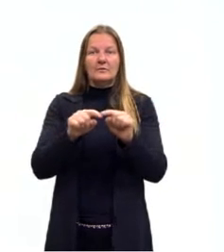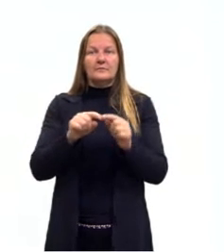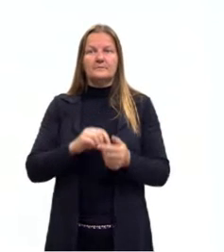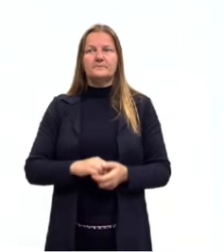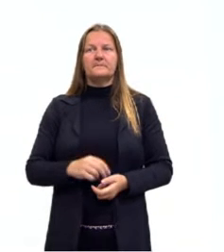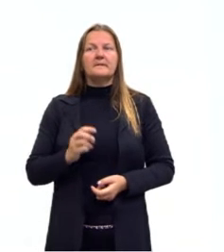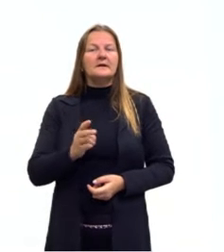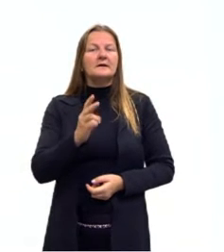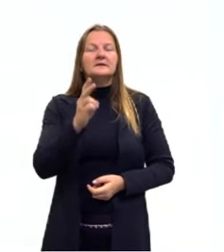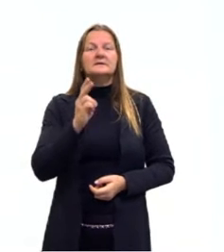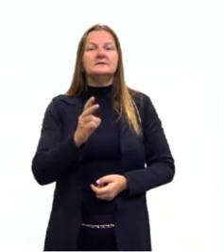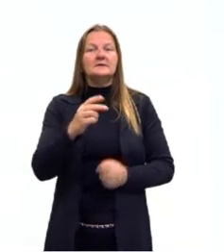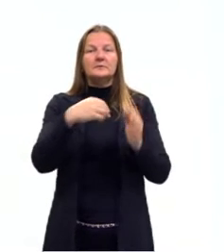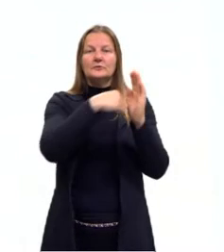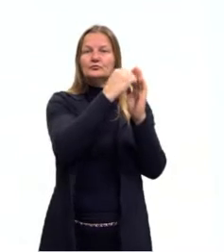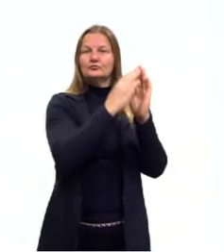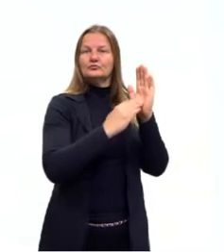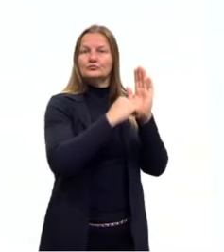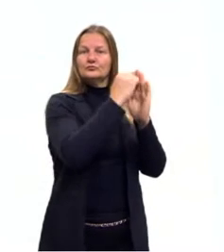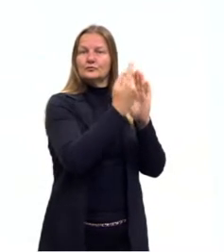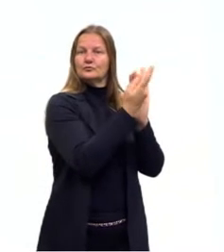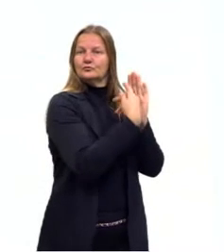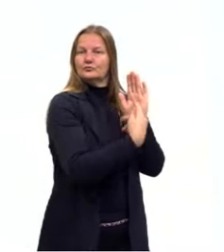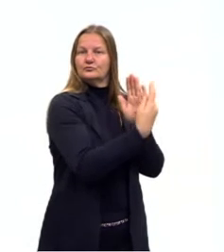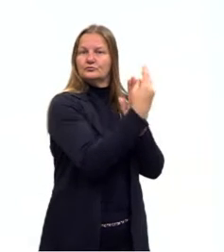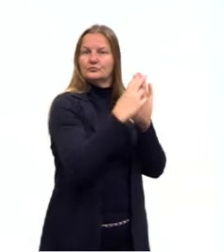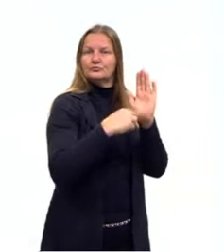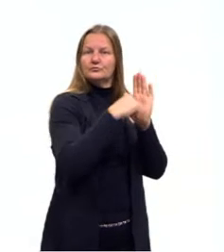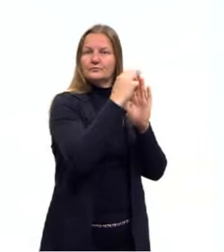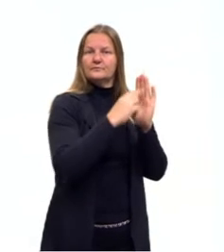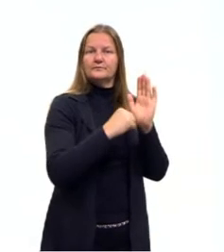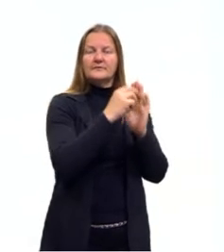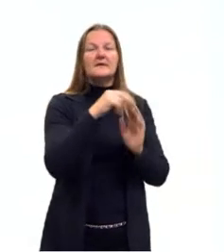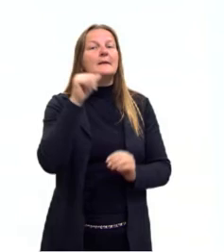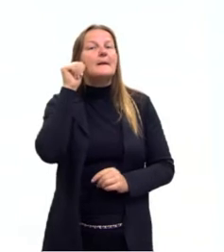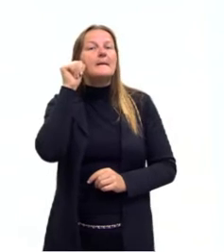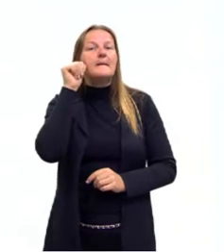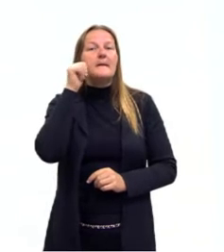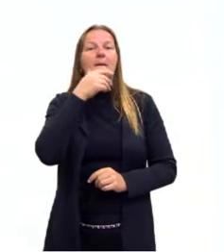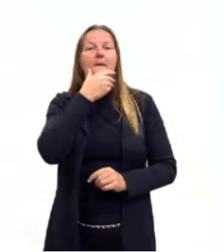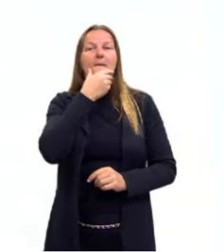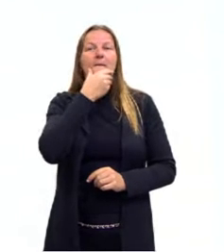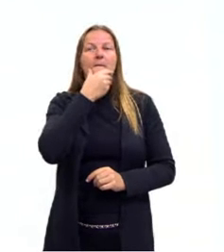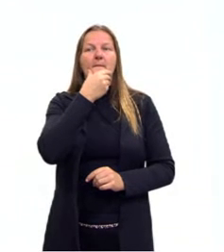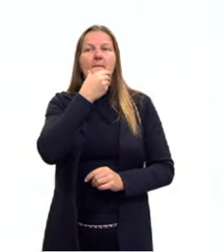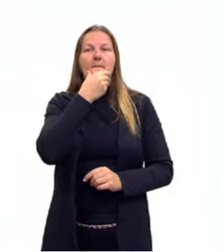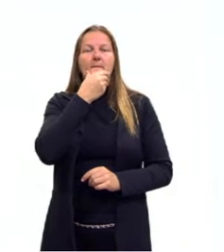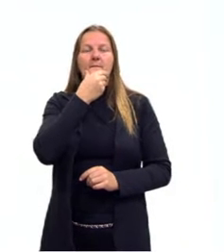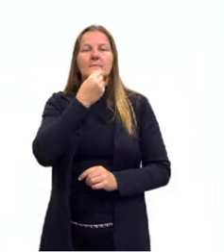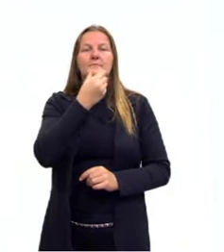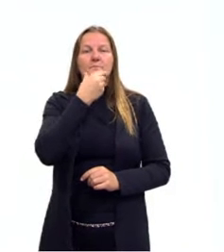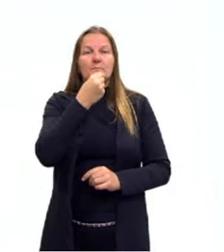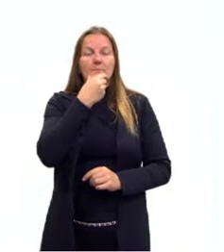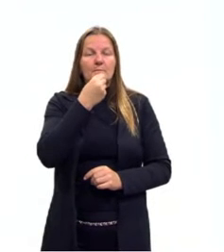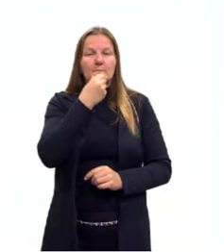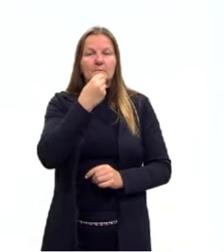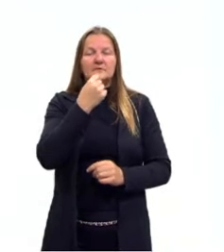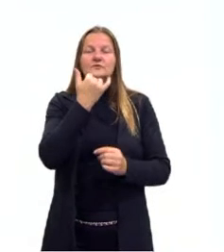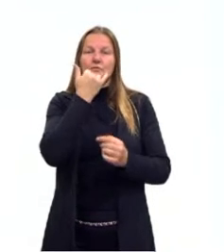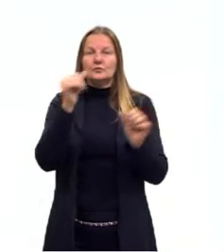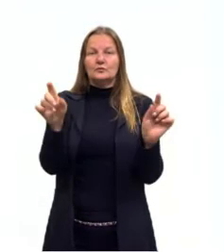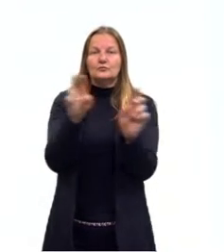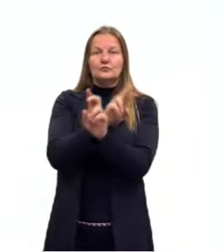quadradinho né que pintado ele vai representar um indivíduo do sexo masculino portador do